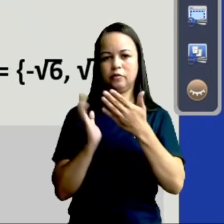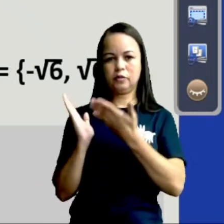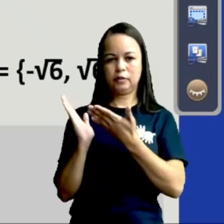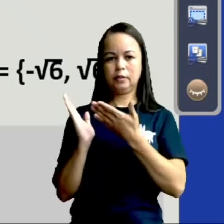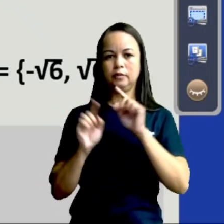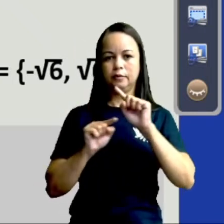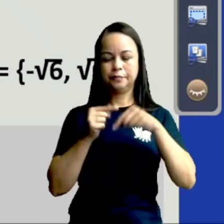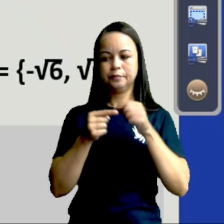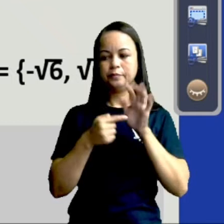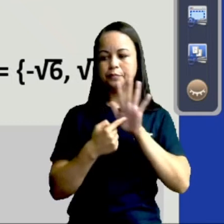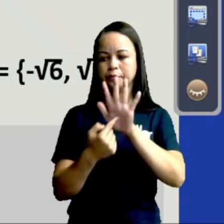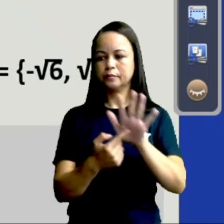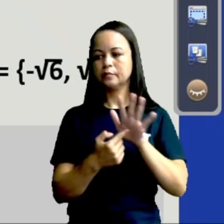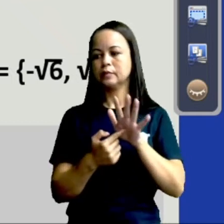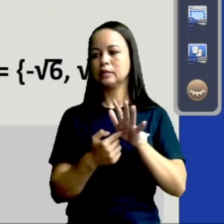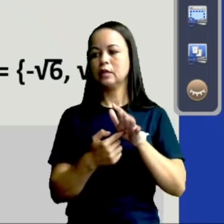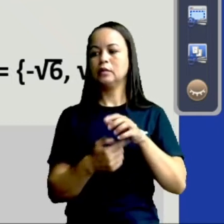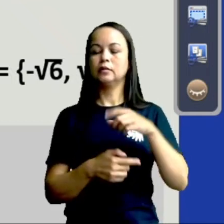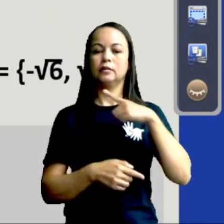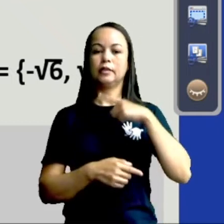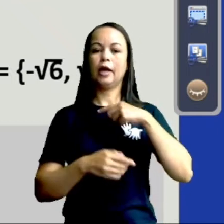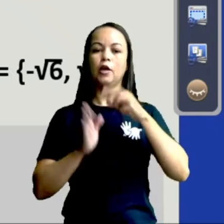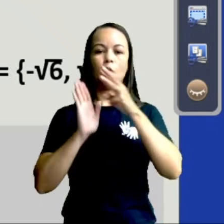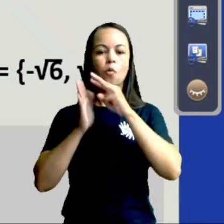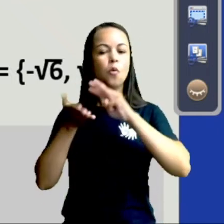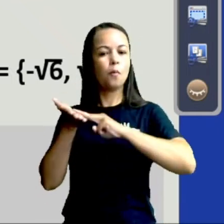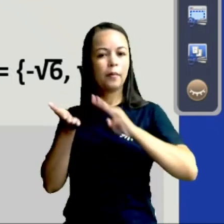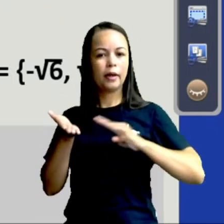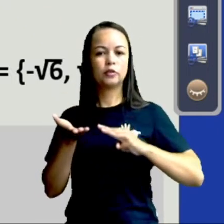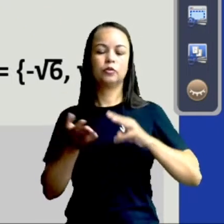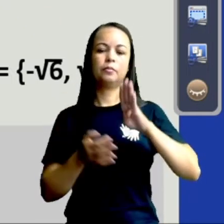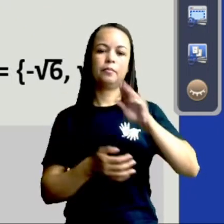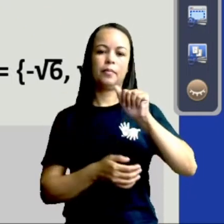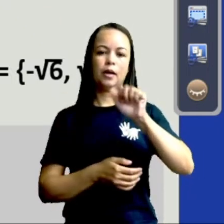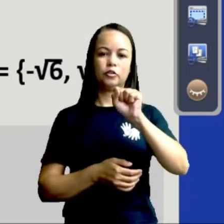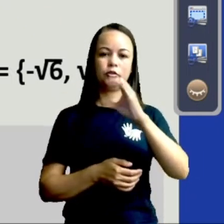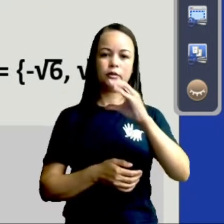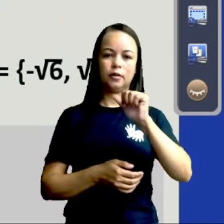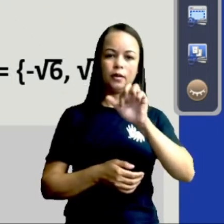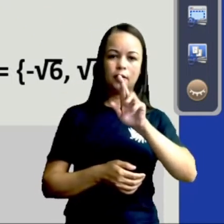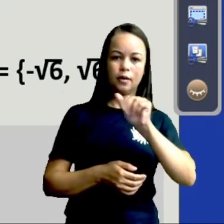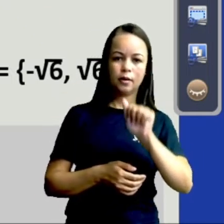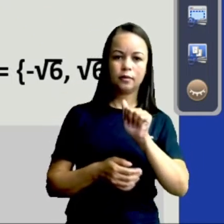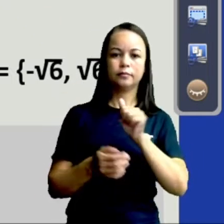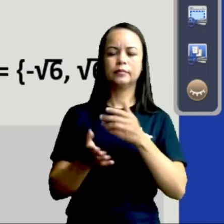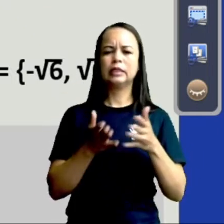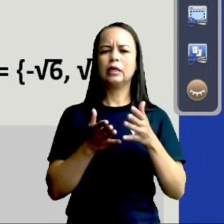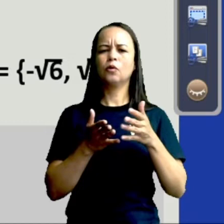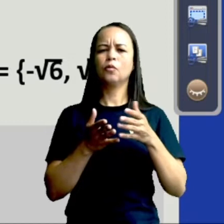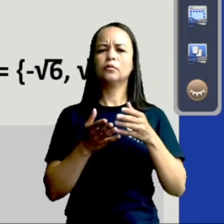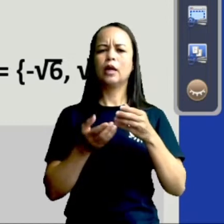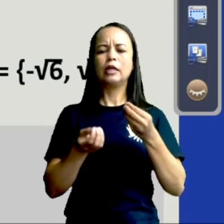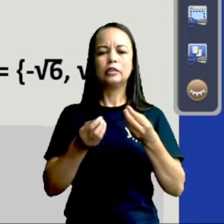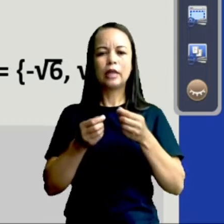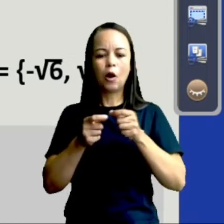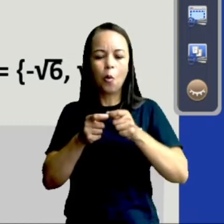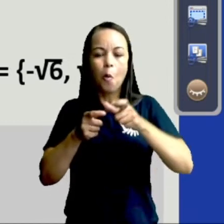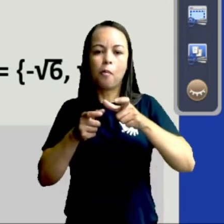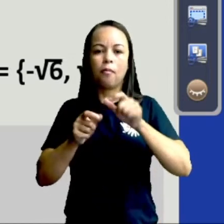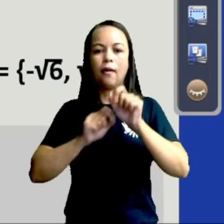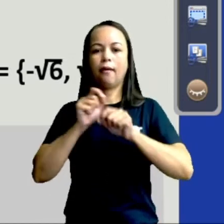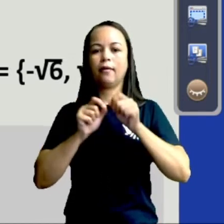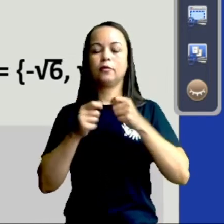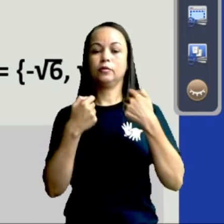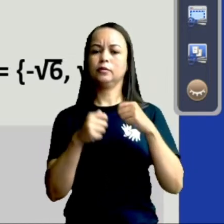vocês, chamado de método de Bhaskara, tá? Mas quando ela está incompleta, tem uma maneira mais simples. Então, primeiro